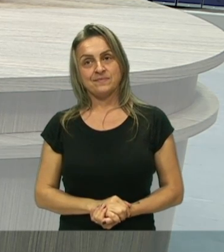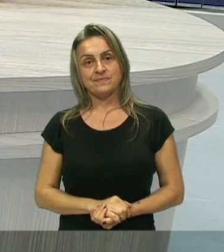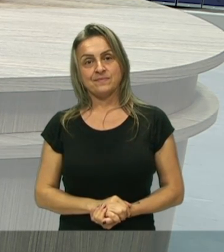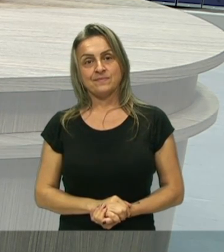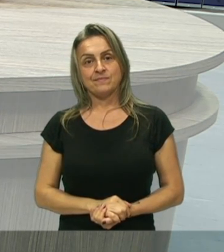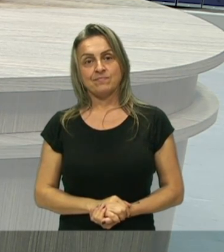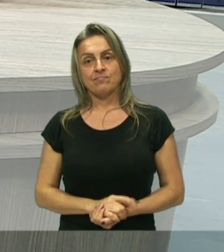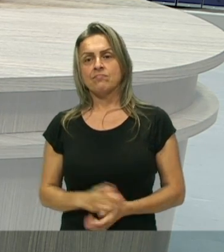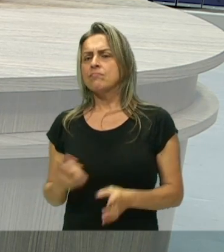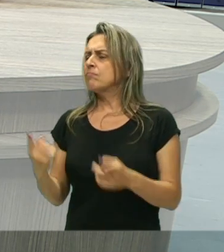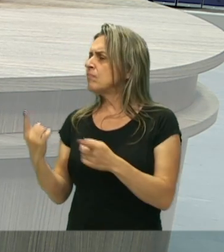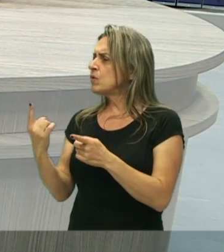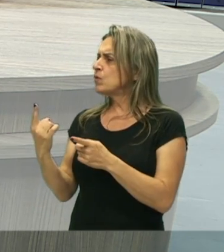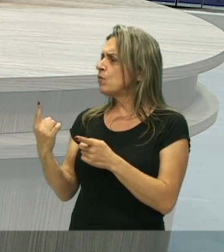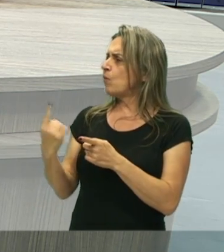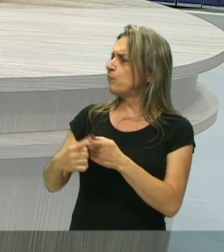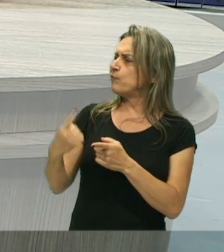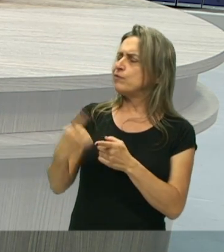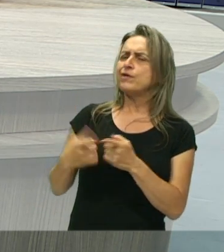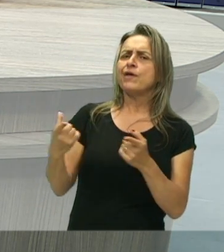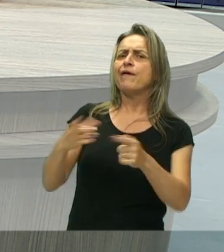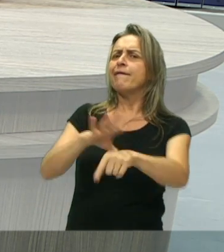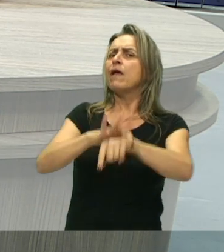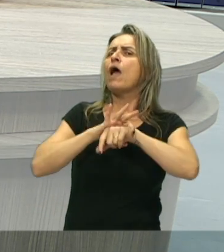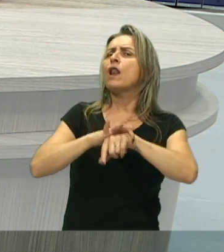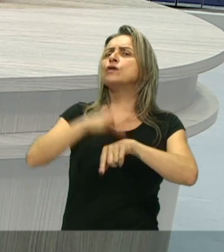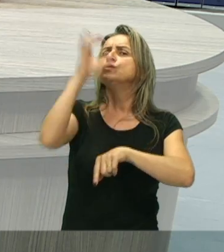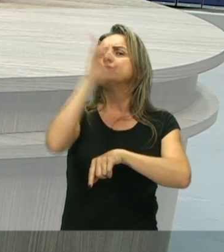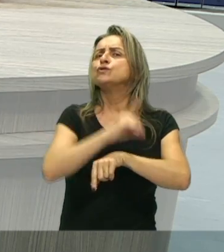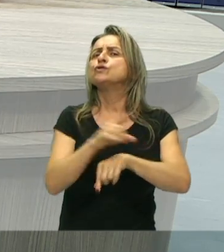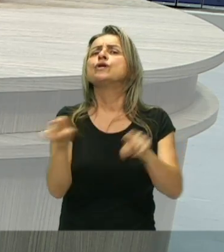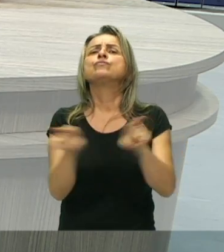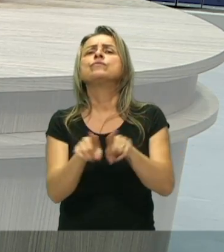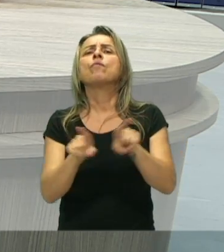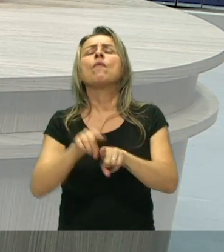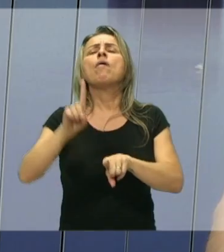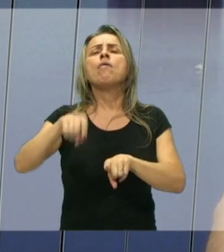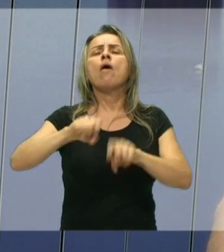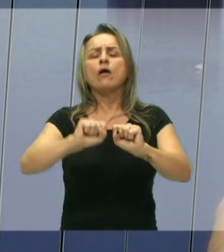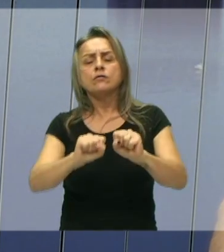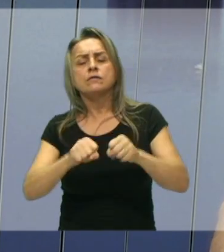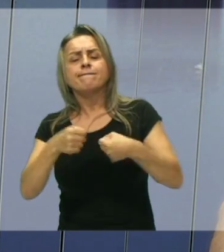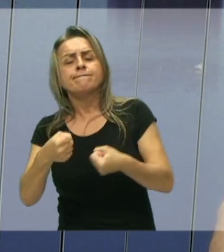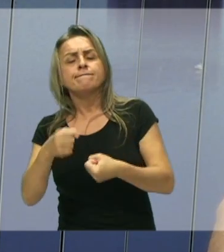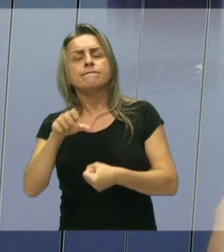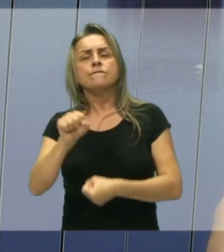que garantir direitos é também defender o SUS?